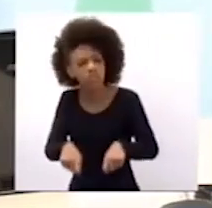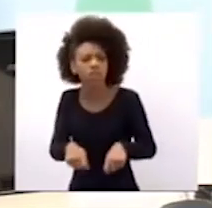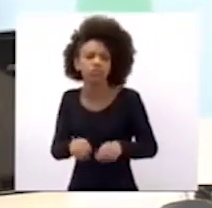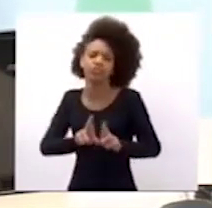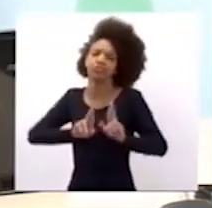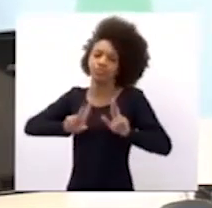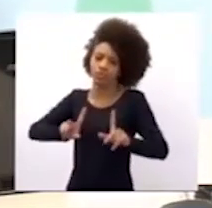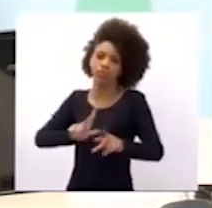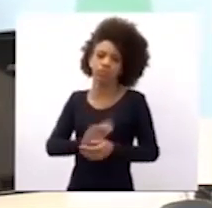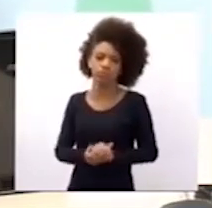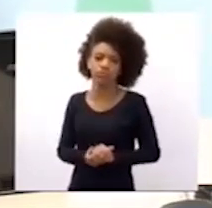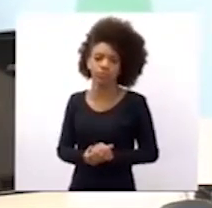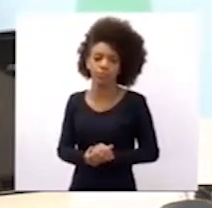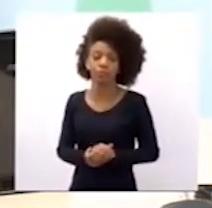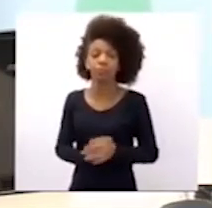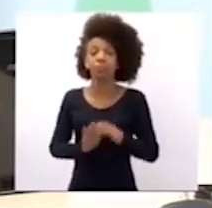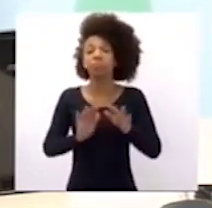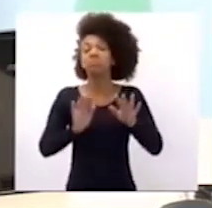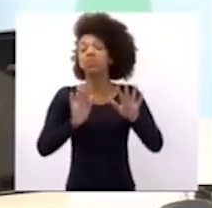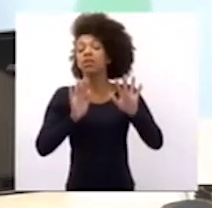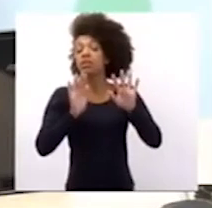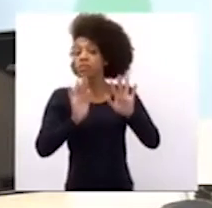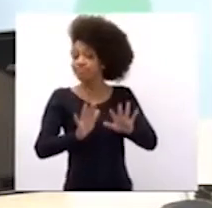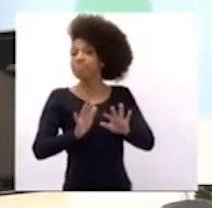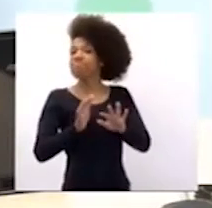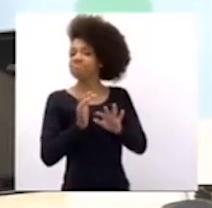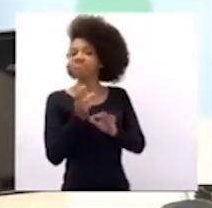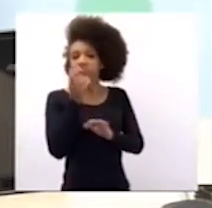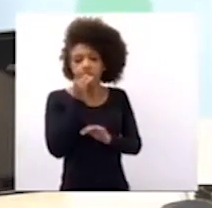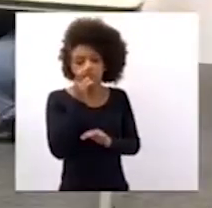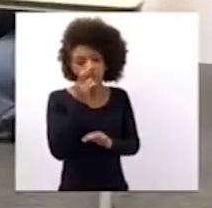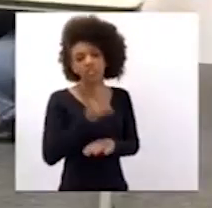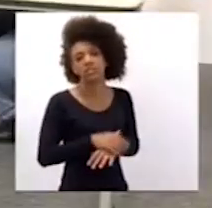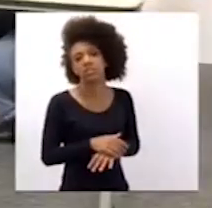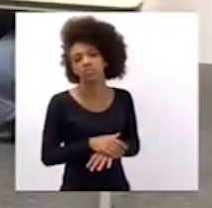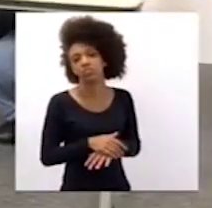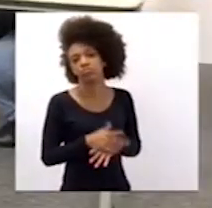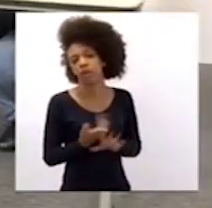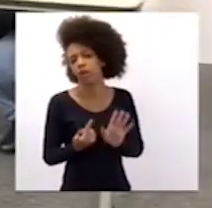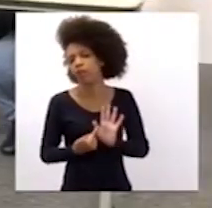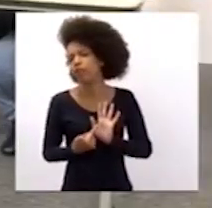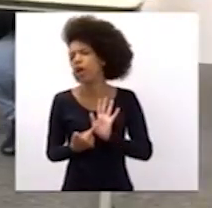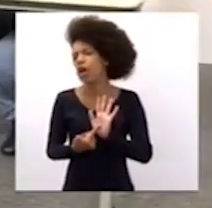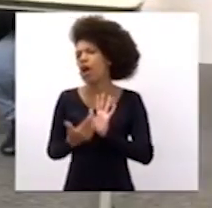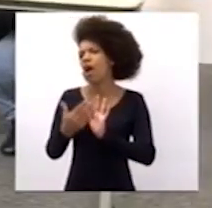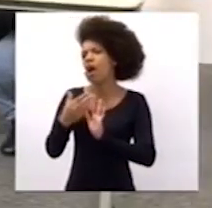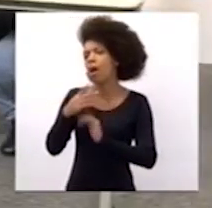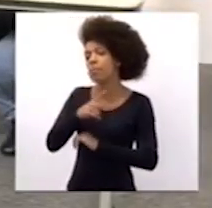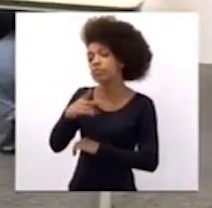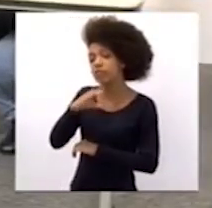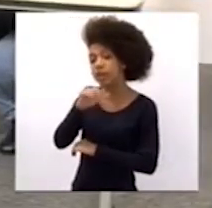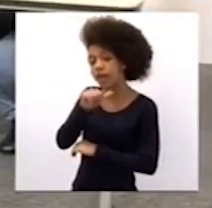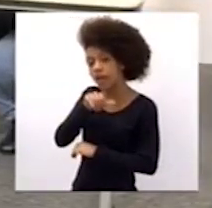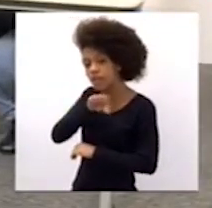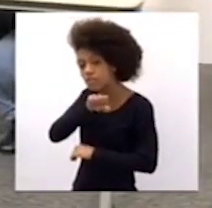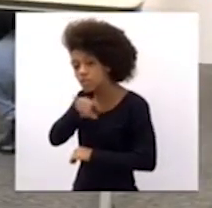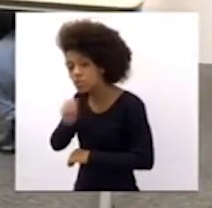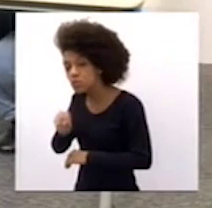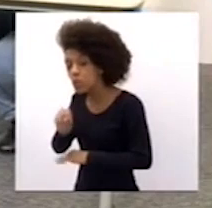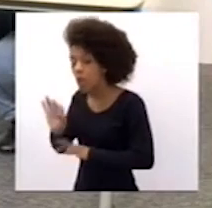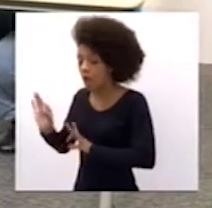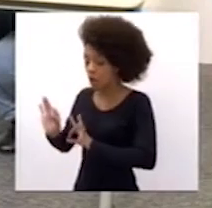diferentes. O interessante, eu acabei de ver aqui, o professor Cássio colocou para nós a organização. A questão